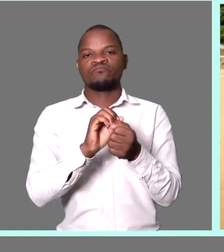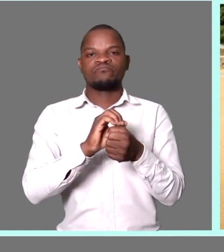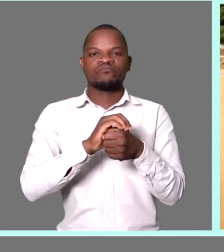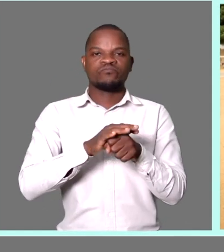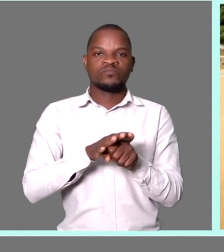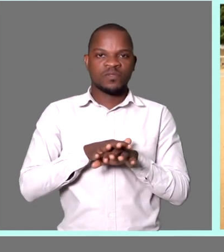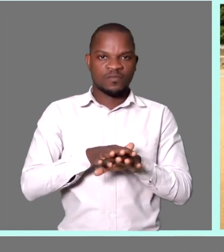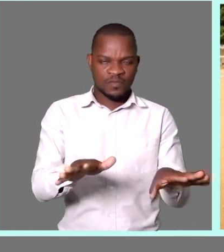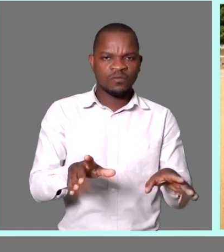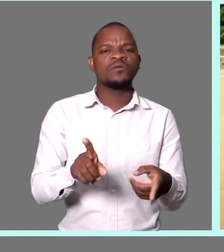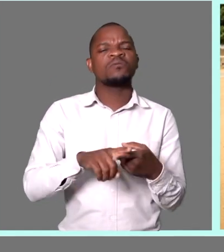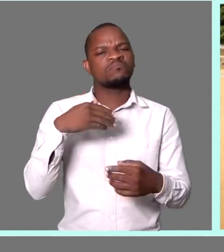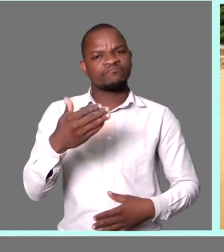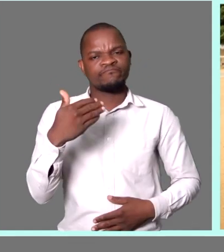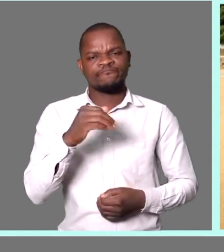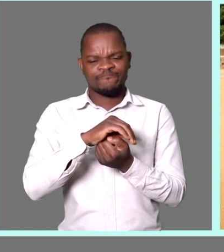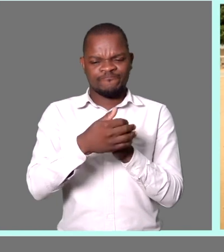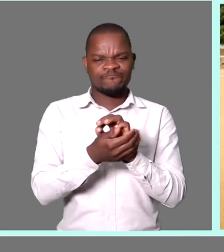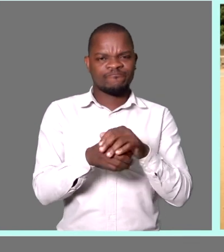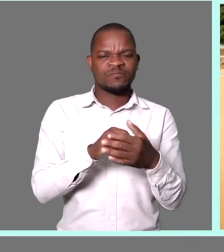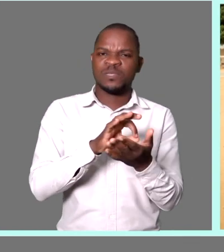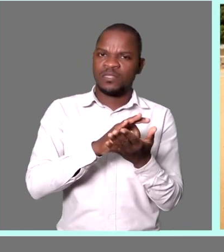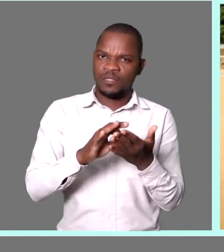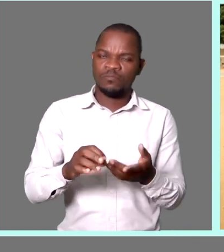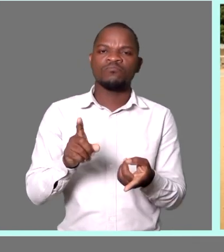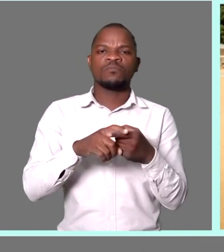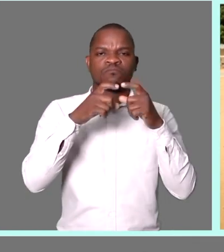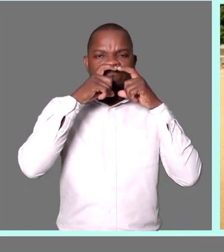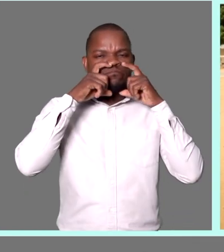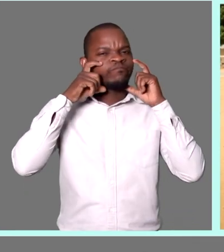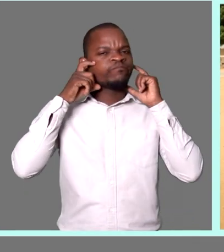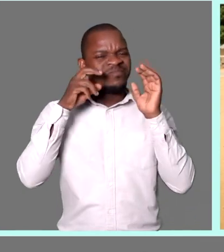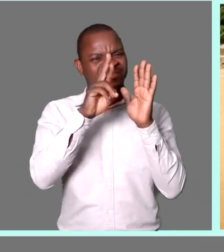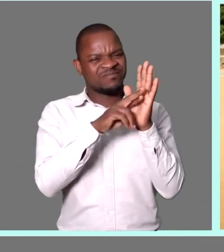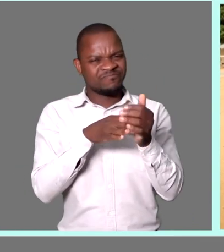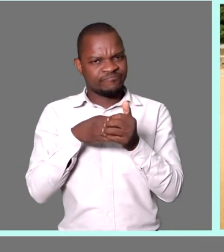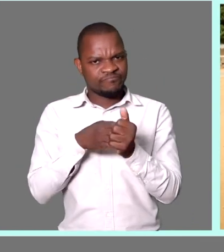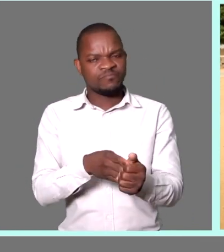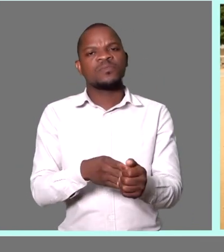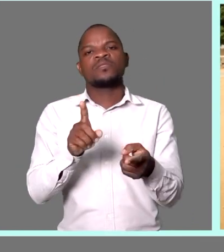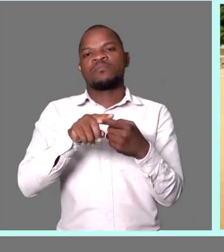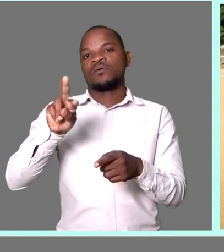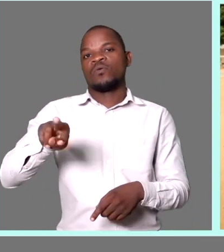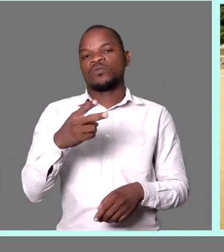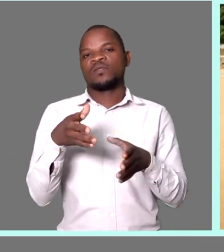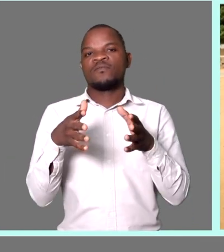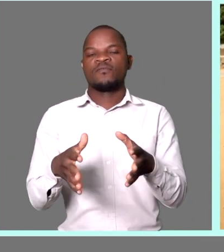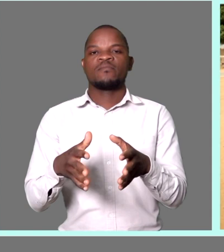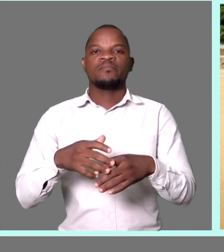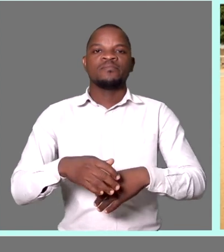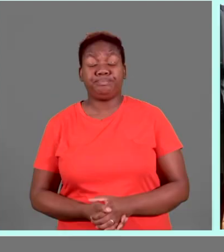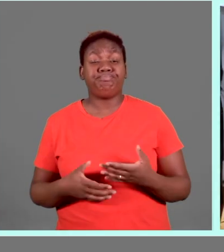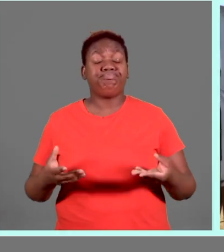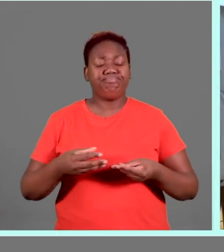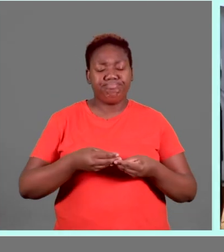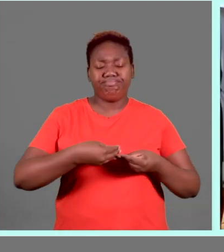coronavírus, desta simples medida de lavagem das mãos regularmente, uso corredo das máscaras faciais, entre